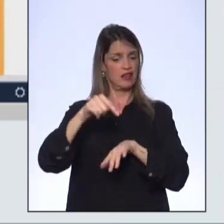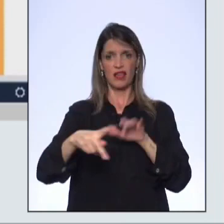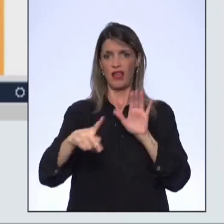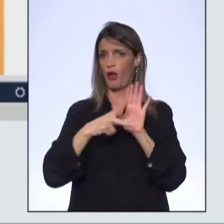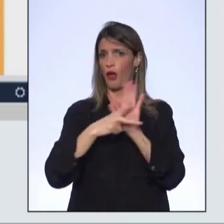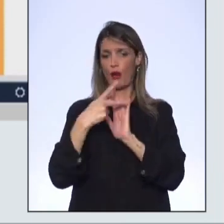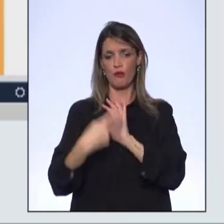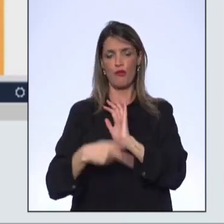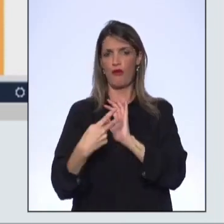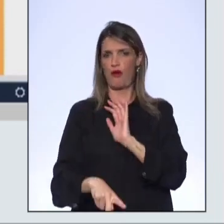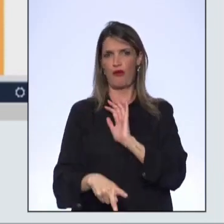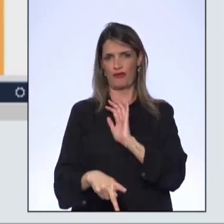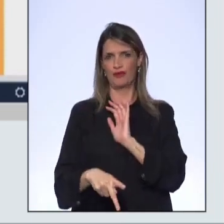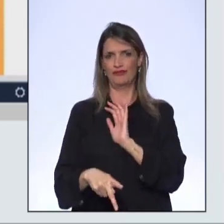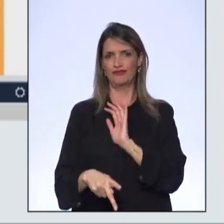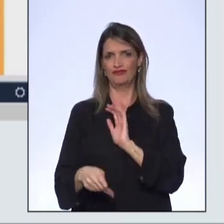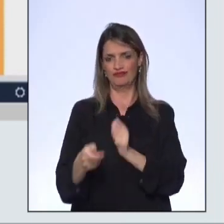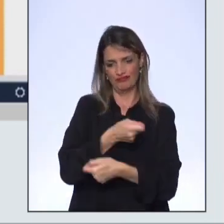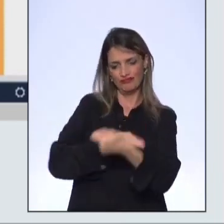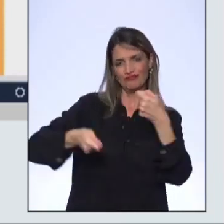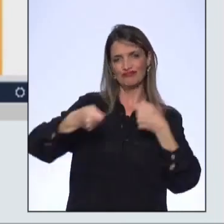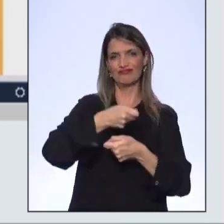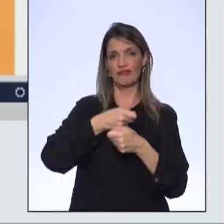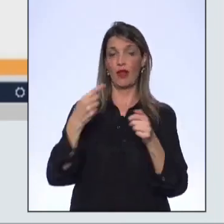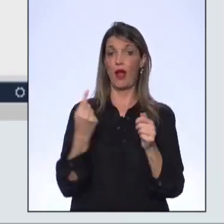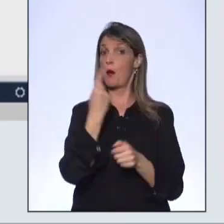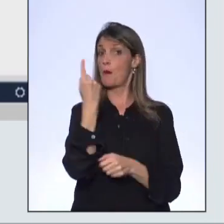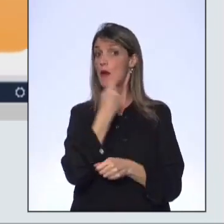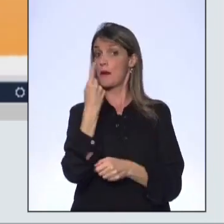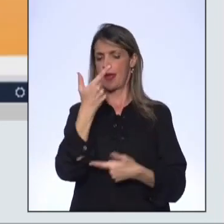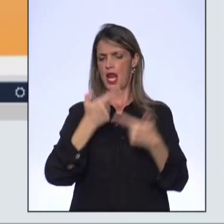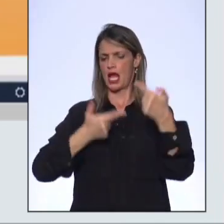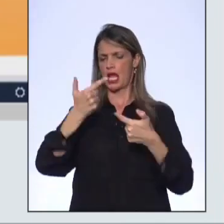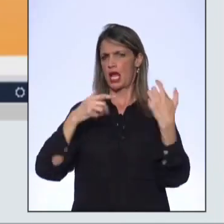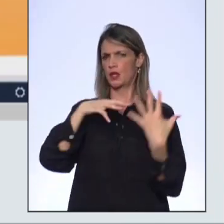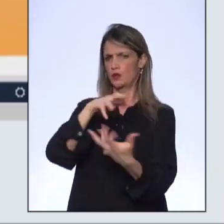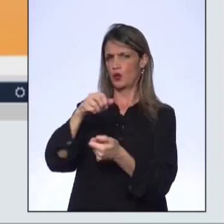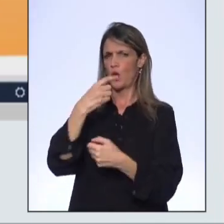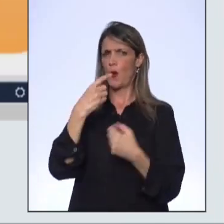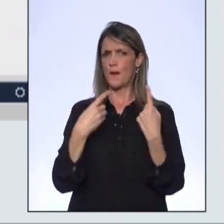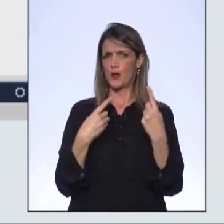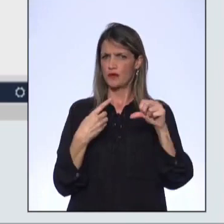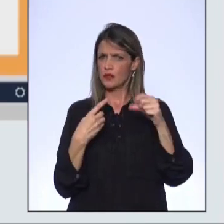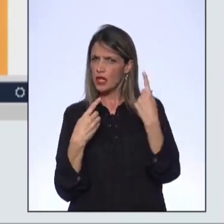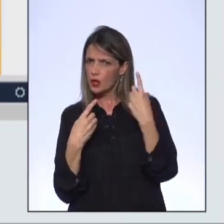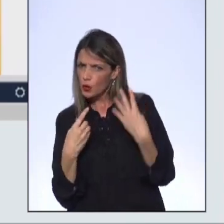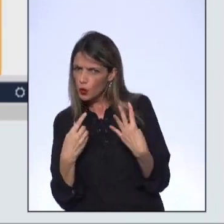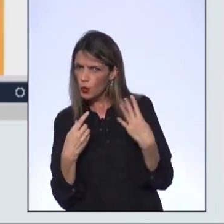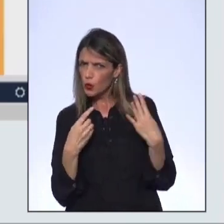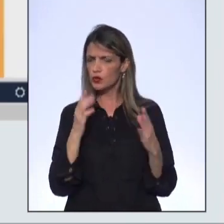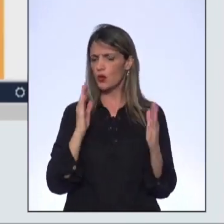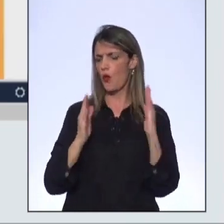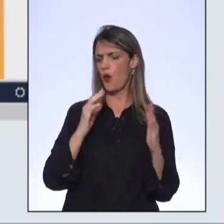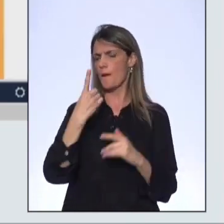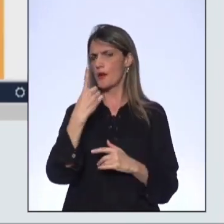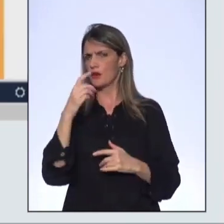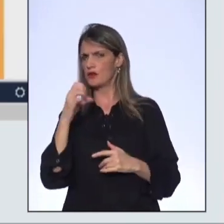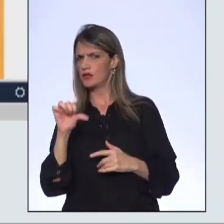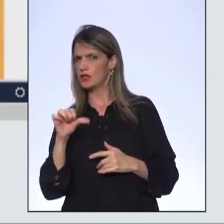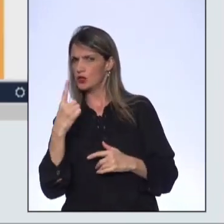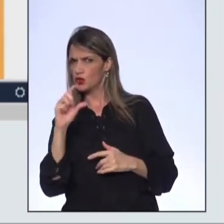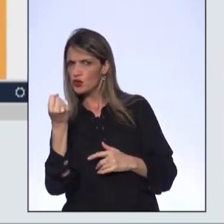interno. A Primeira Guerra Mundial, ocorrida entre 1914 e 1918, também